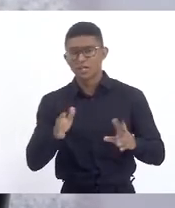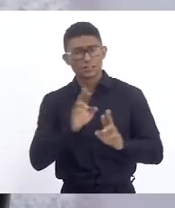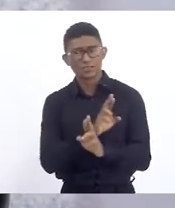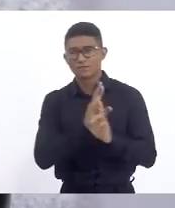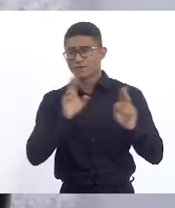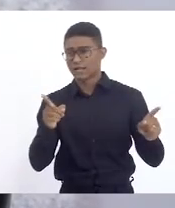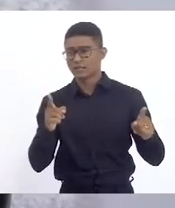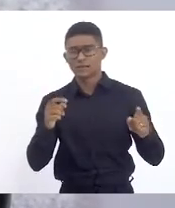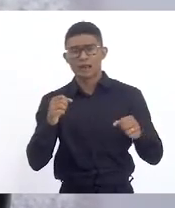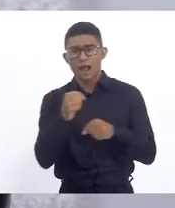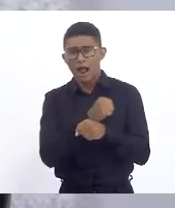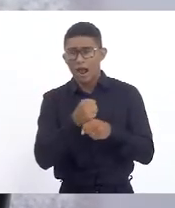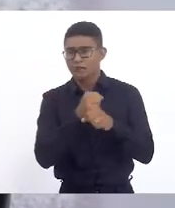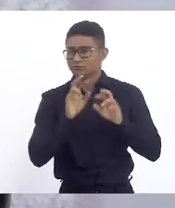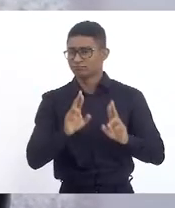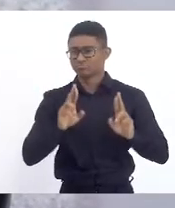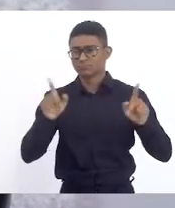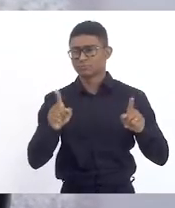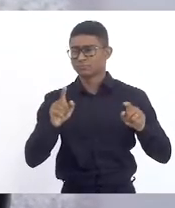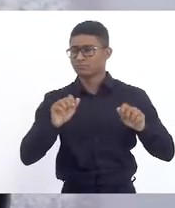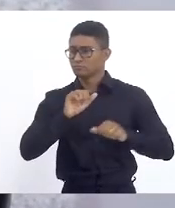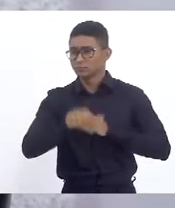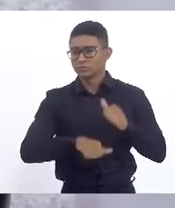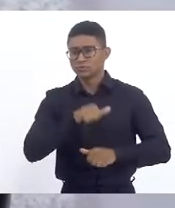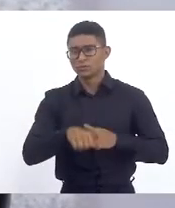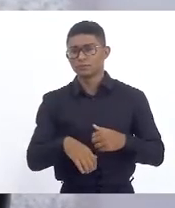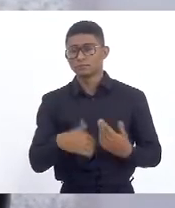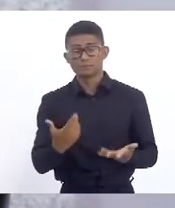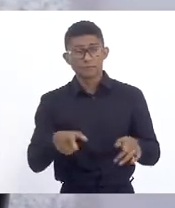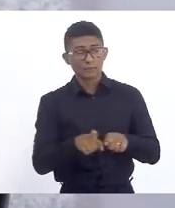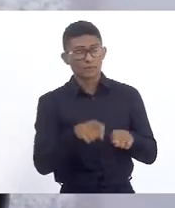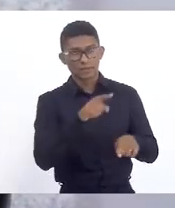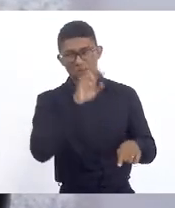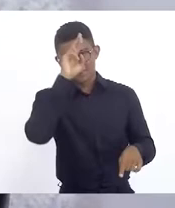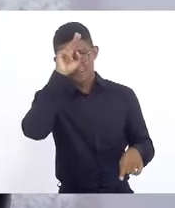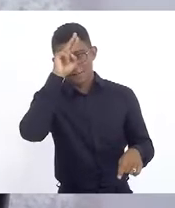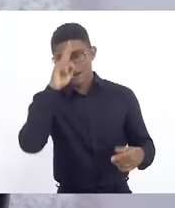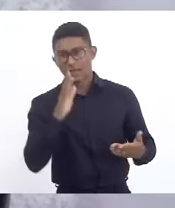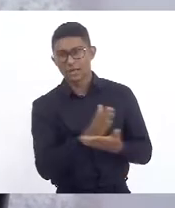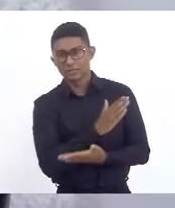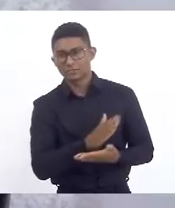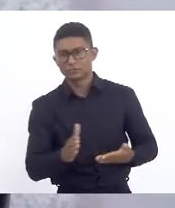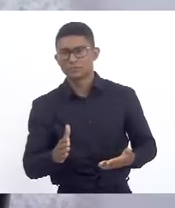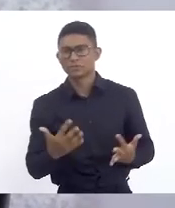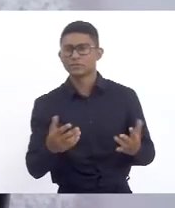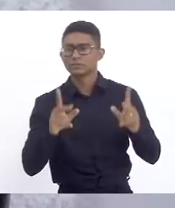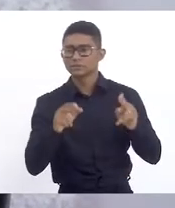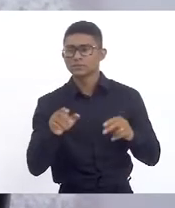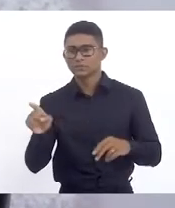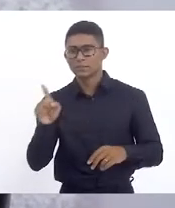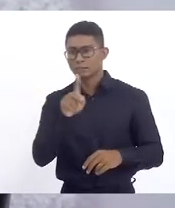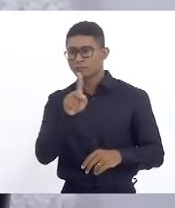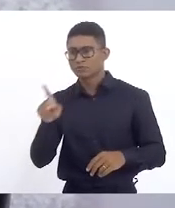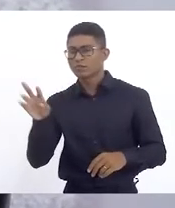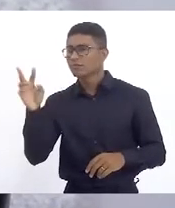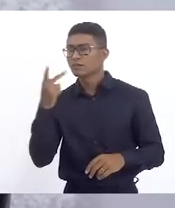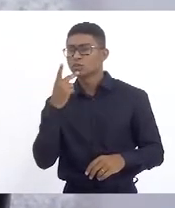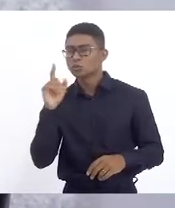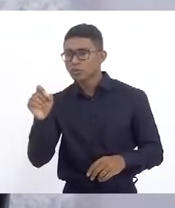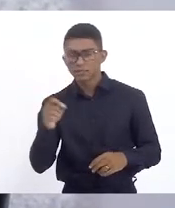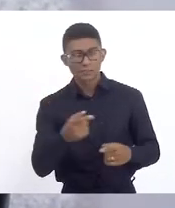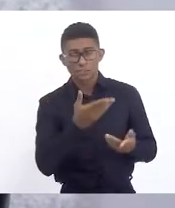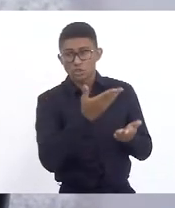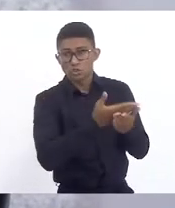Né? Falhas também quanto ao prognóstico. Como o professor Adacto colocou, que nos assessorou, estudo de alternativa